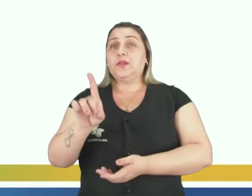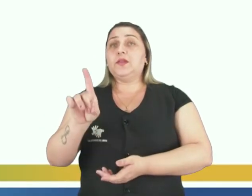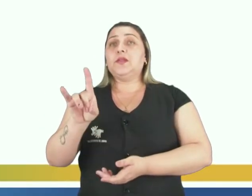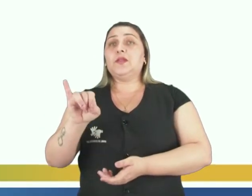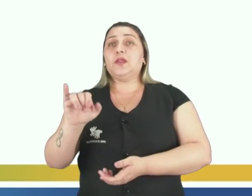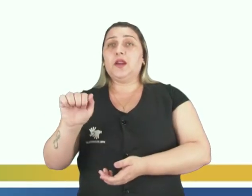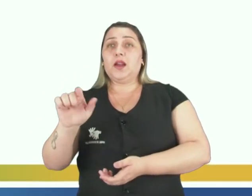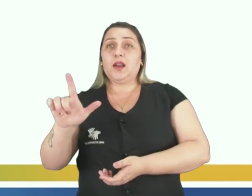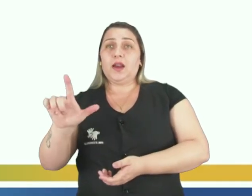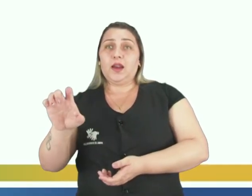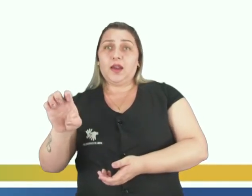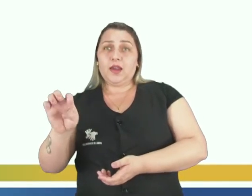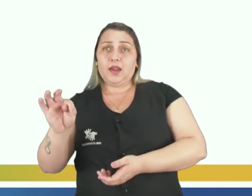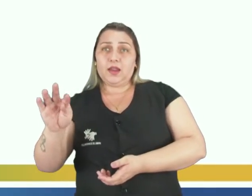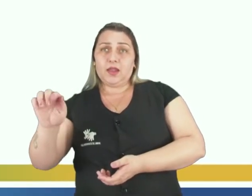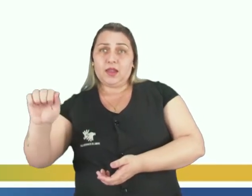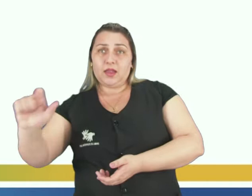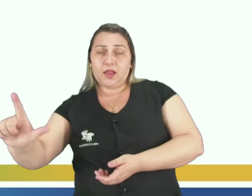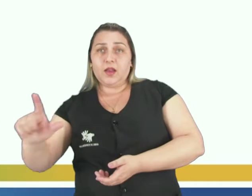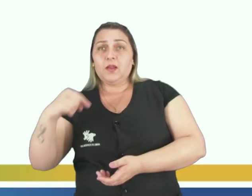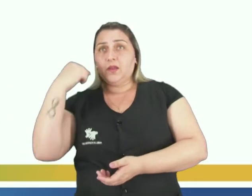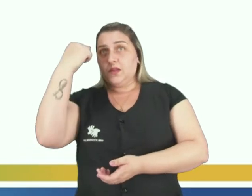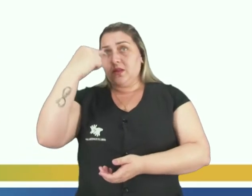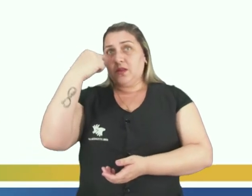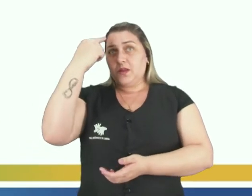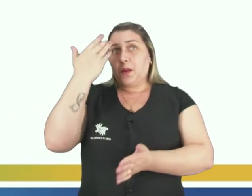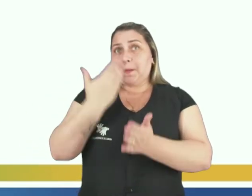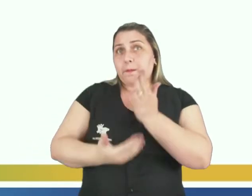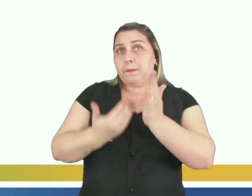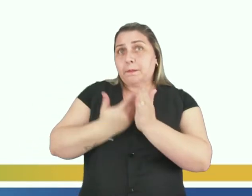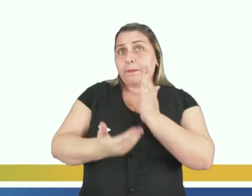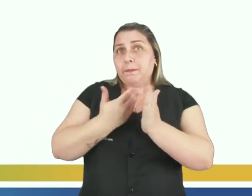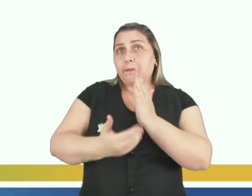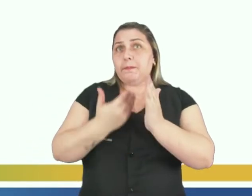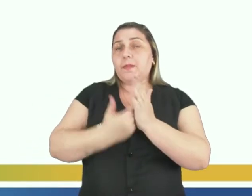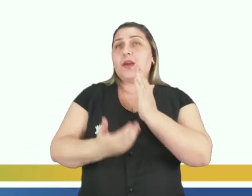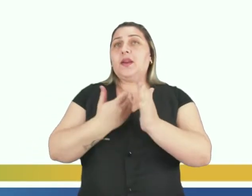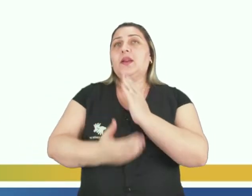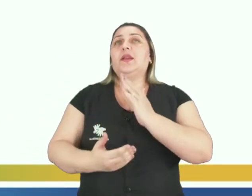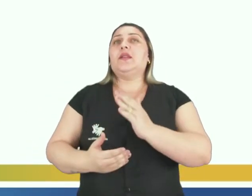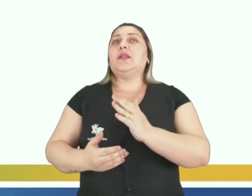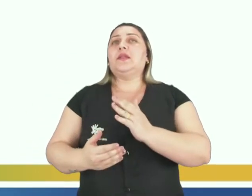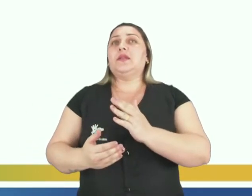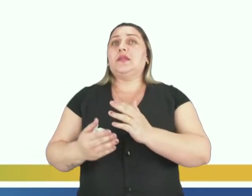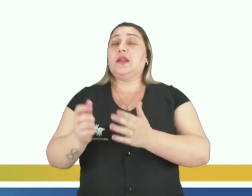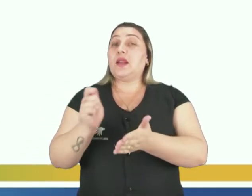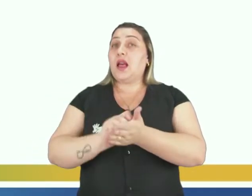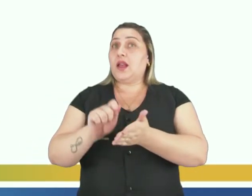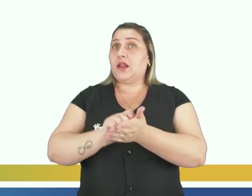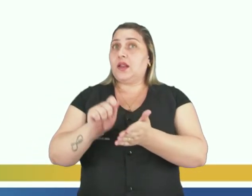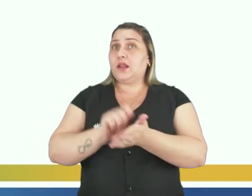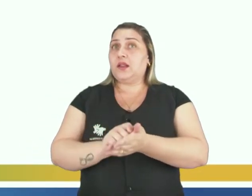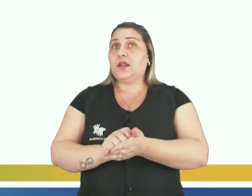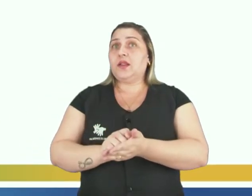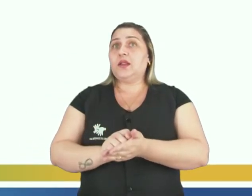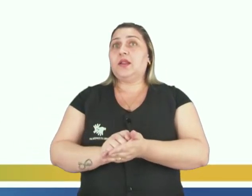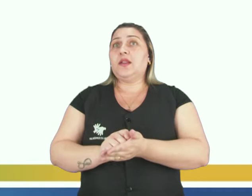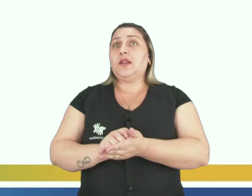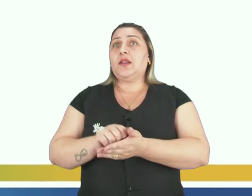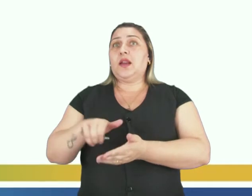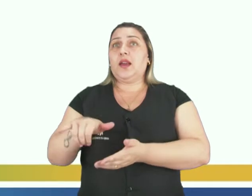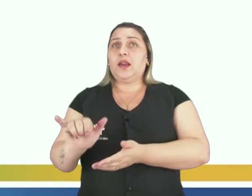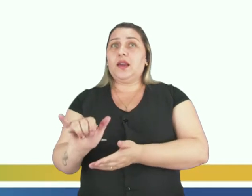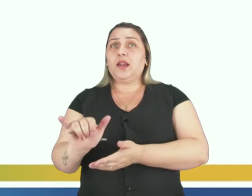dialectal do espanhol que resulta en la pérdida de la distinción a los sonidos que corresponden a las grafías Y, né, a